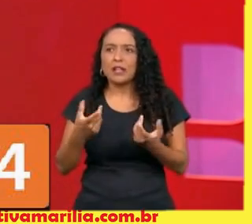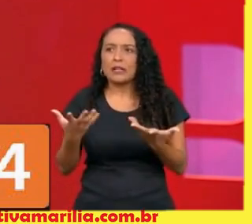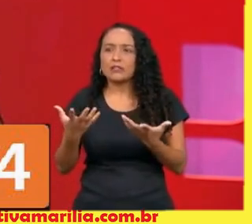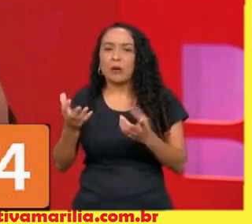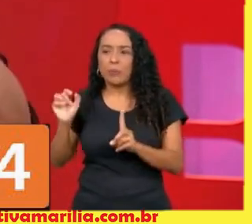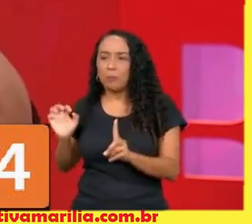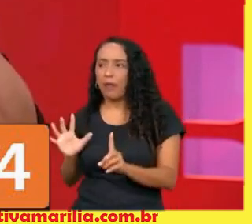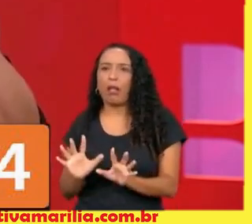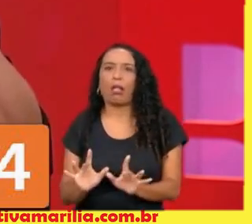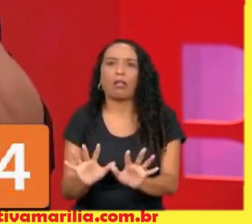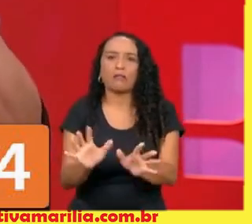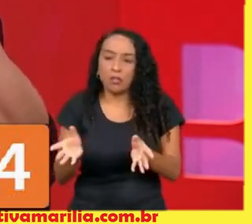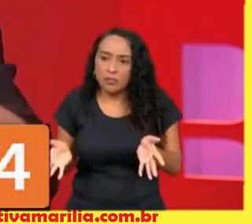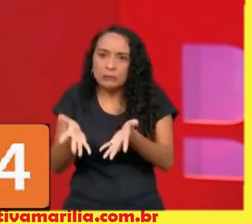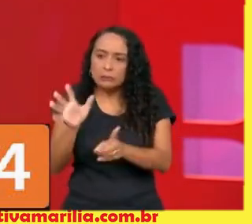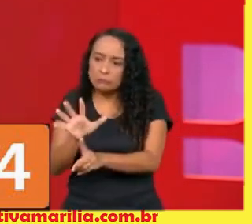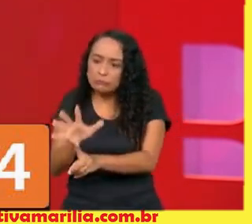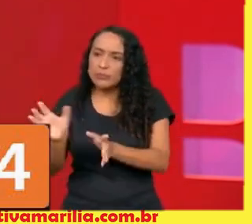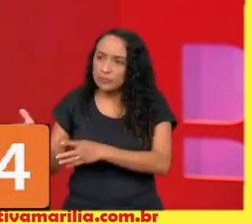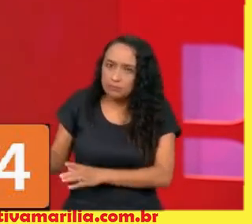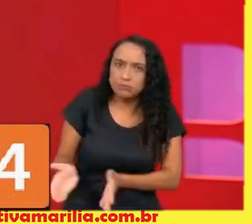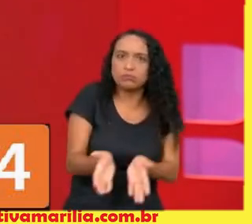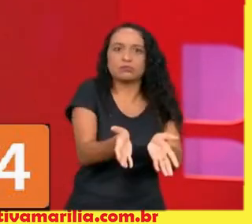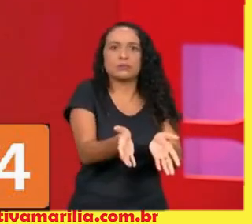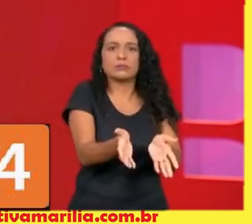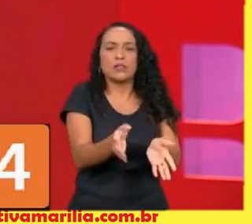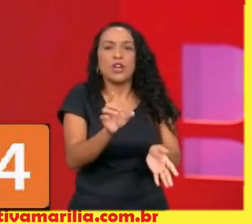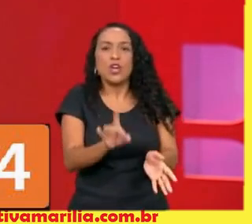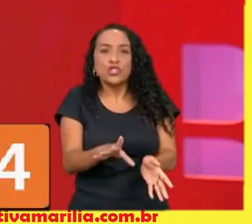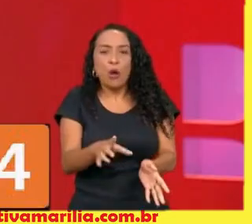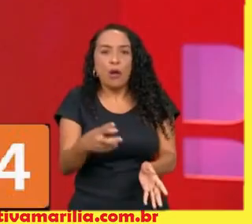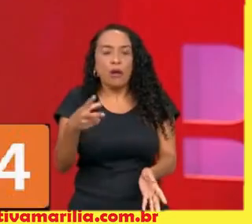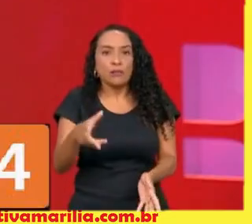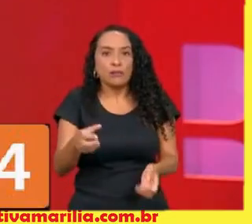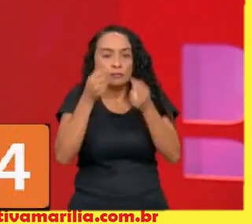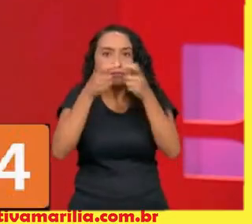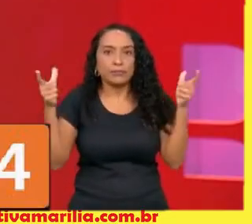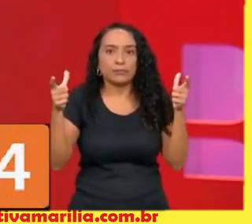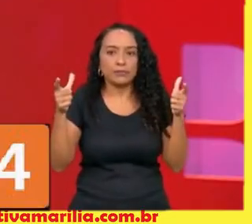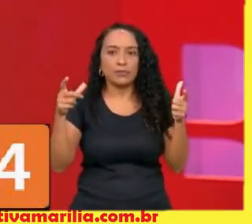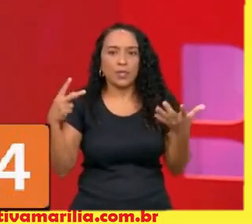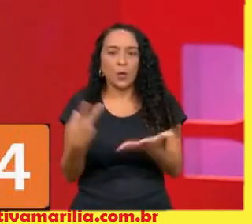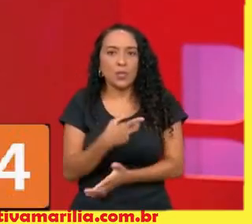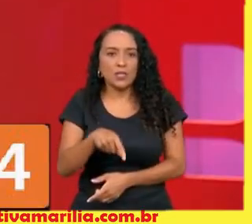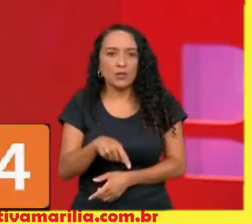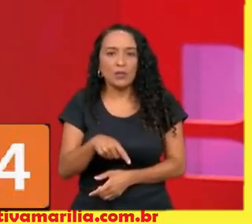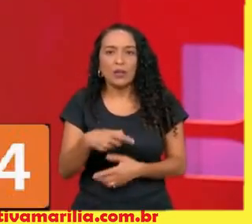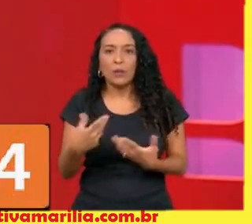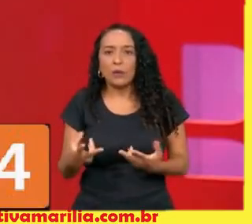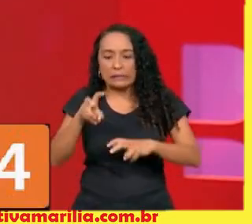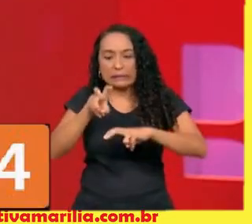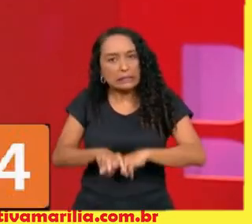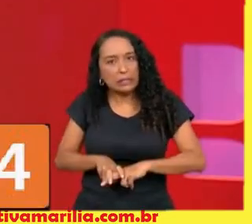né? Ela foi convencida e foi levada para lá e talvez só tenha se dado conta do que estava fazendo quando estava sentado no chão com uma